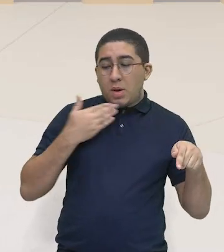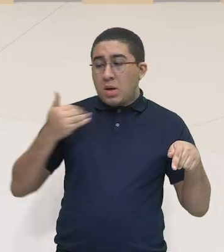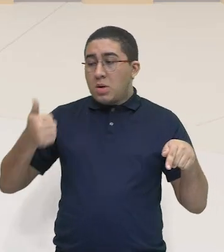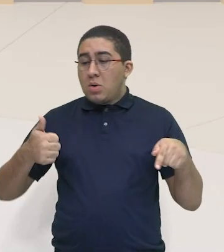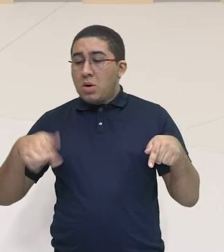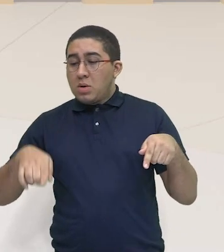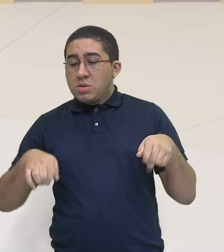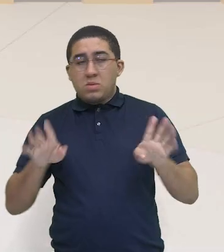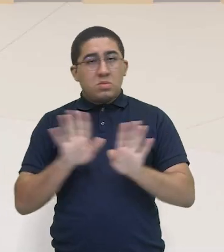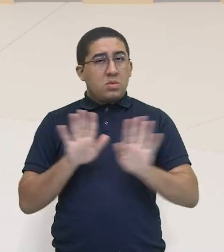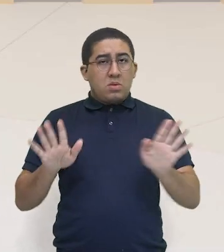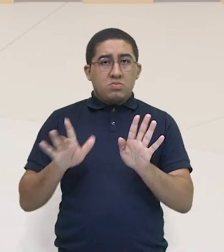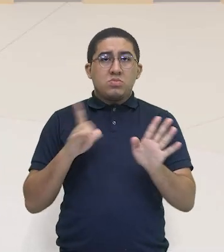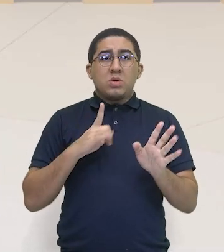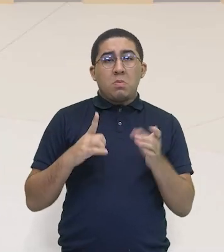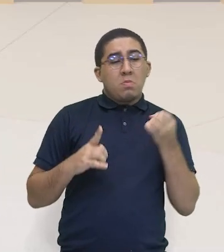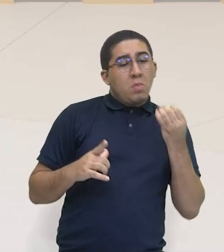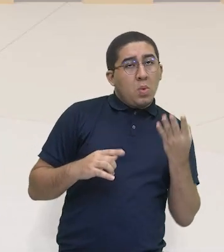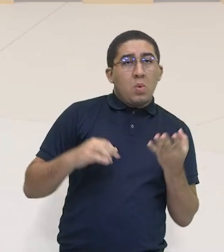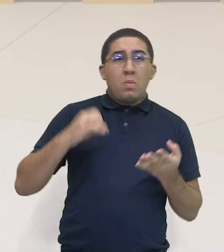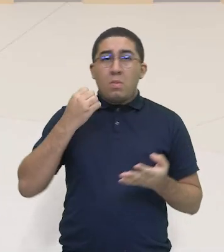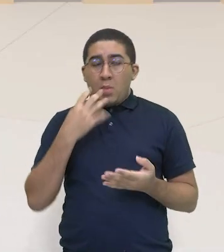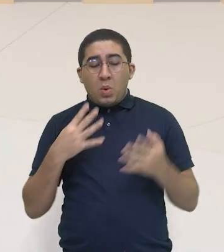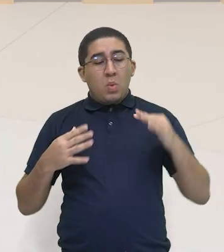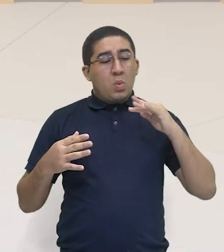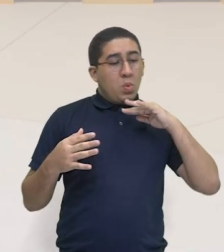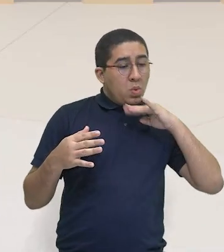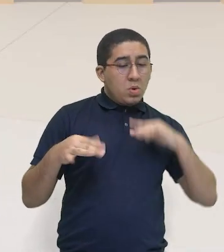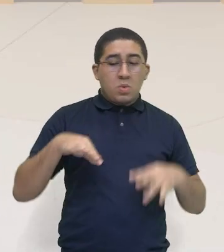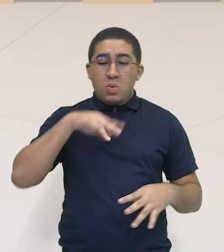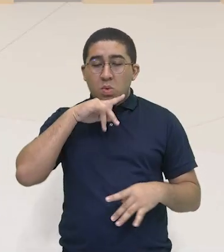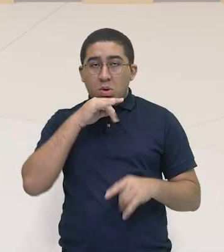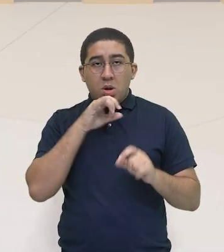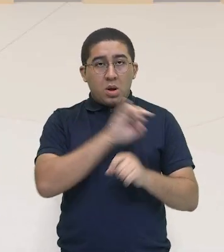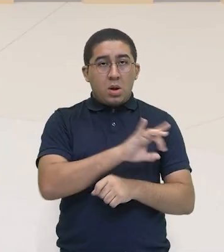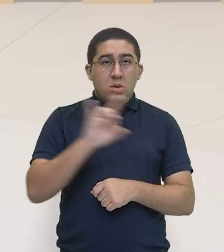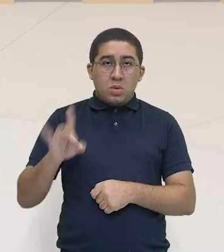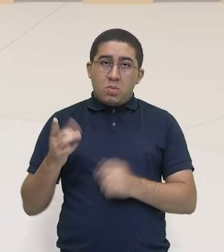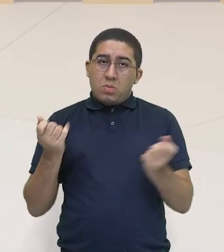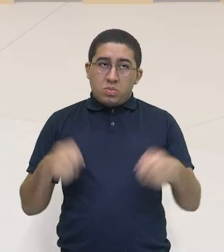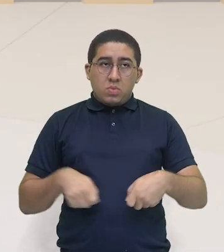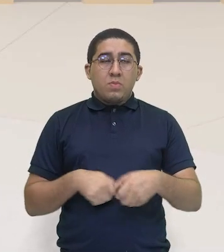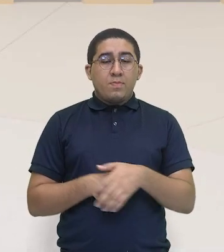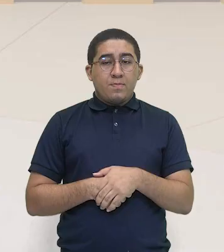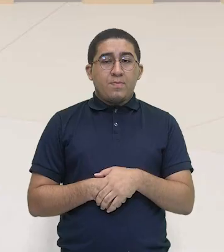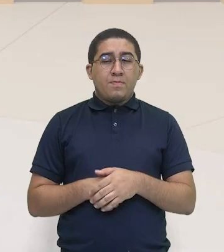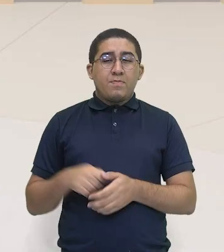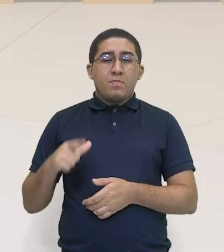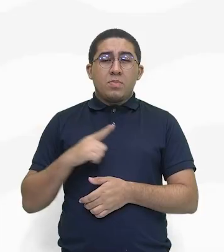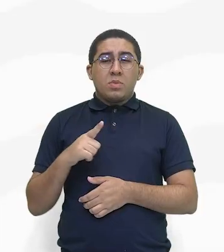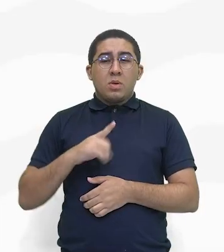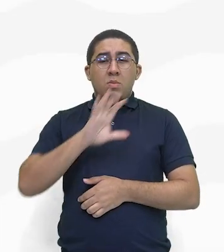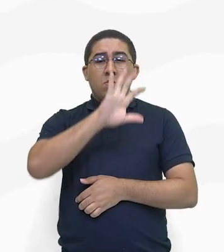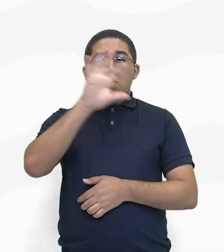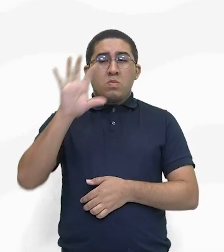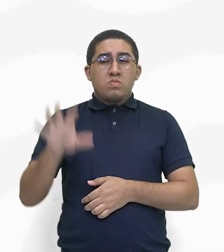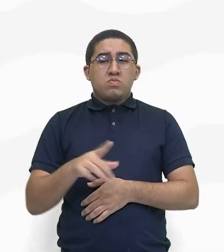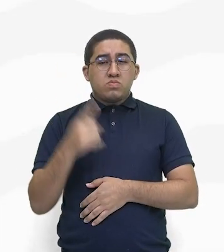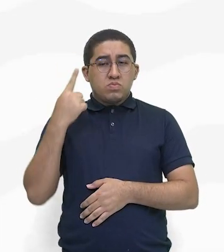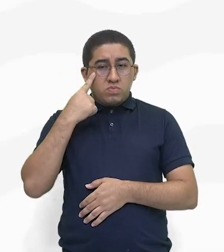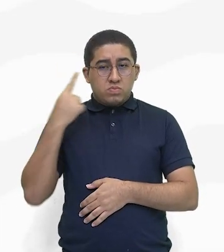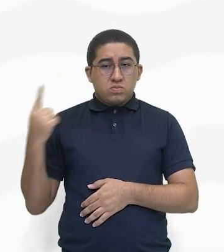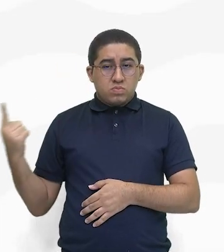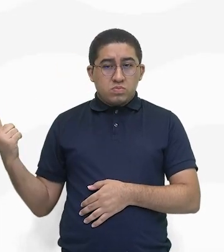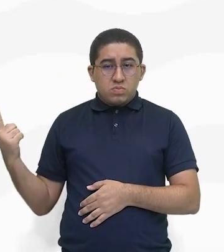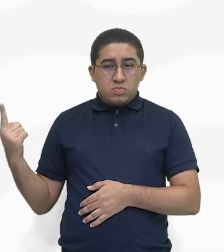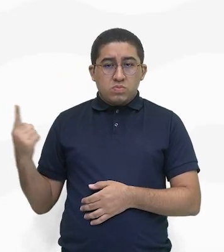pontos positivos e negativos e fazem parte ali da estrutura mesmo. de cada sociedade. Nós temos um mapa que mostra. Vamos mostrar esse mapa